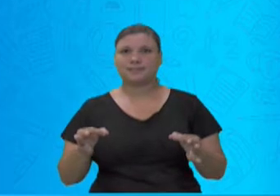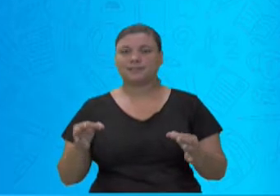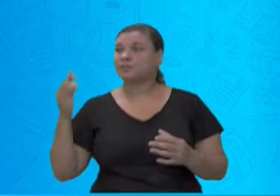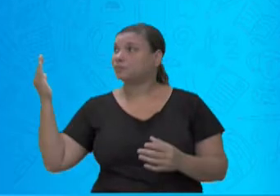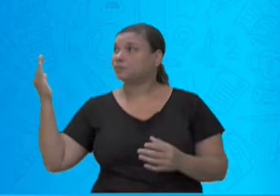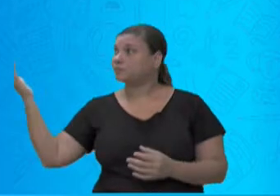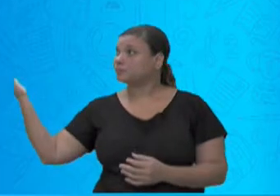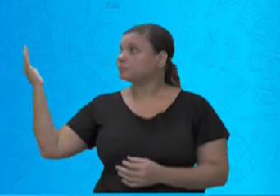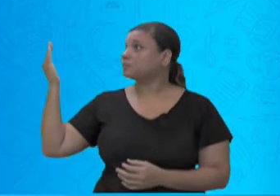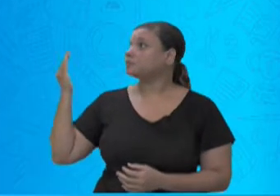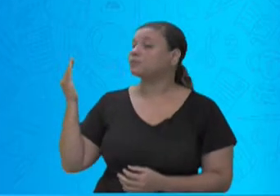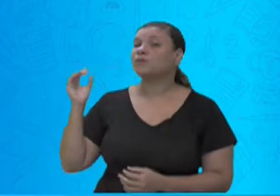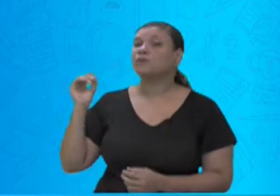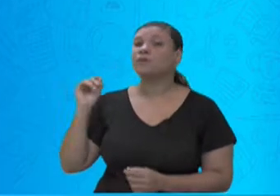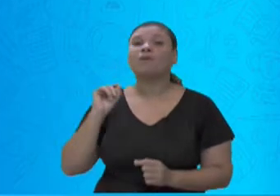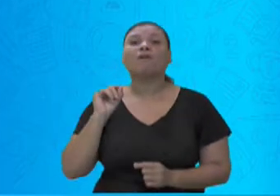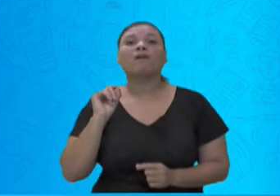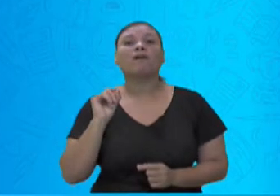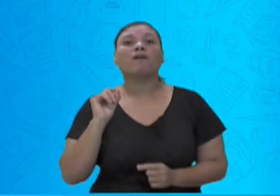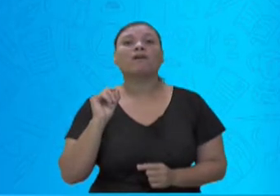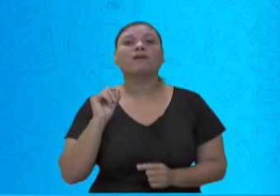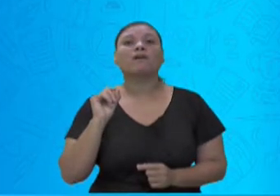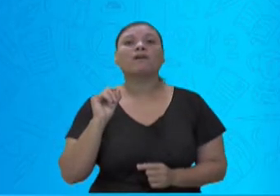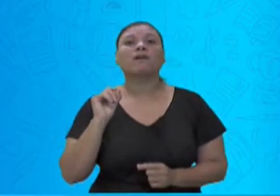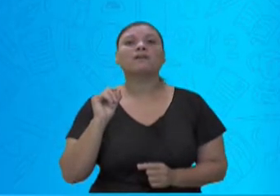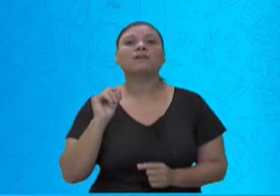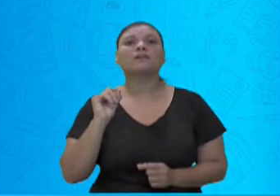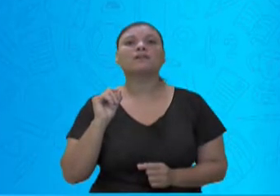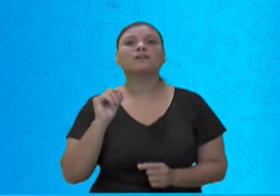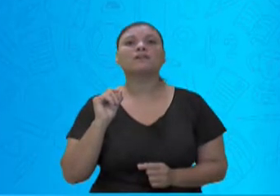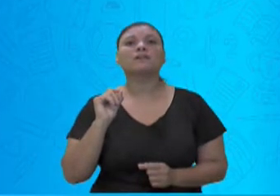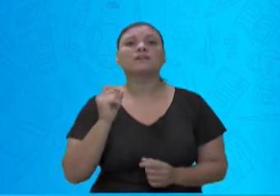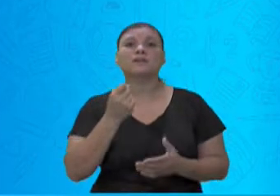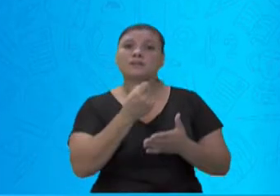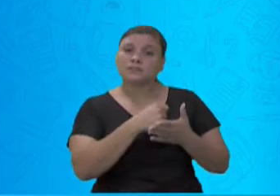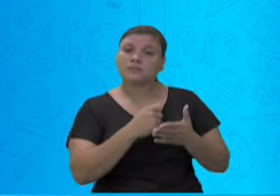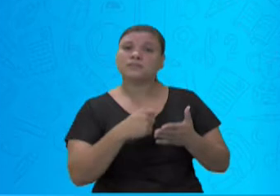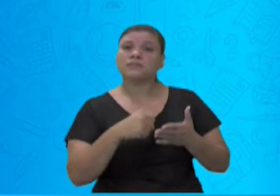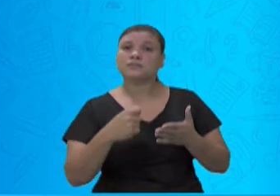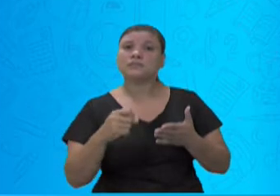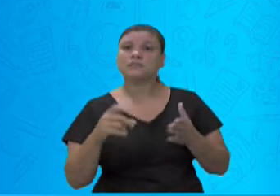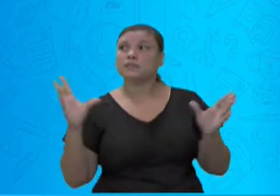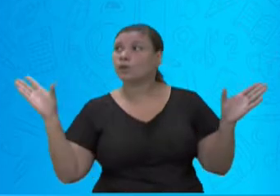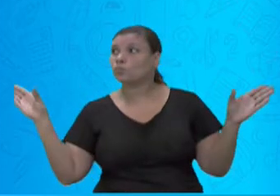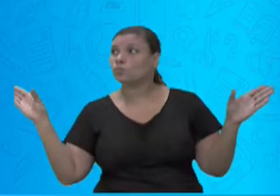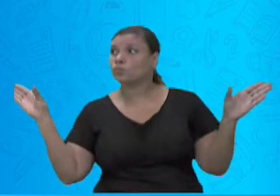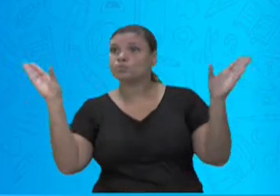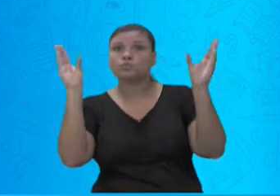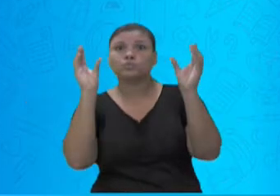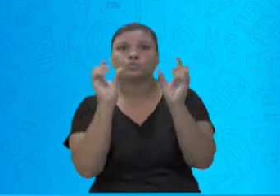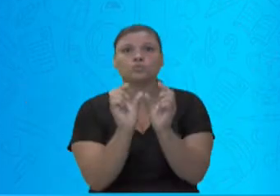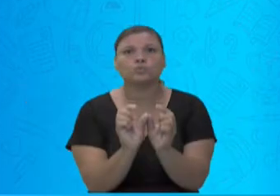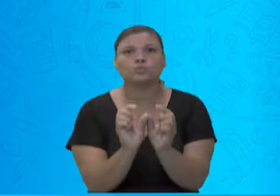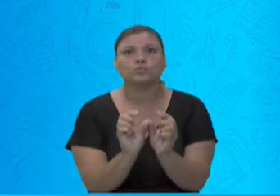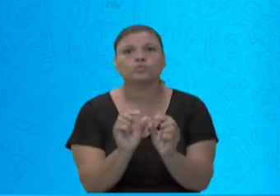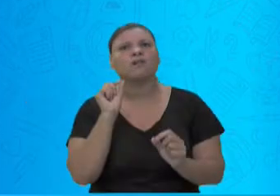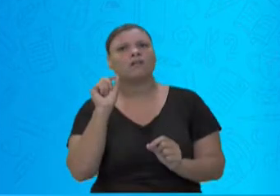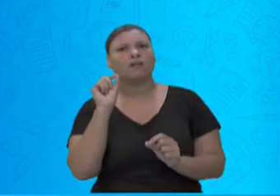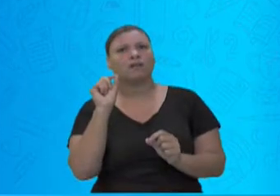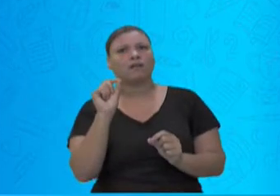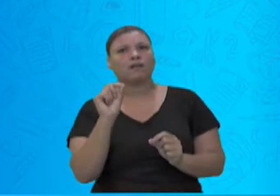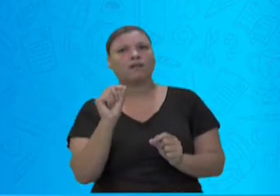palavra grafia, eu entendo que é escrita. Isso mesmo, escrita